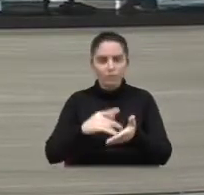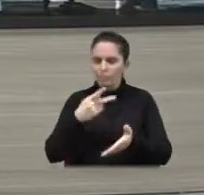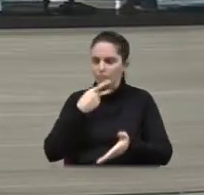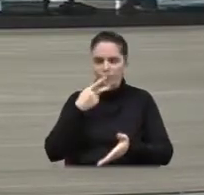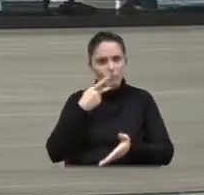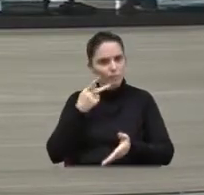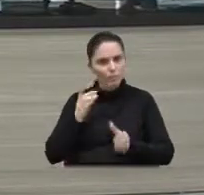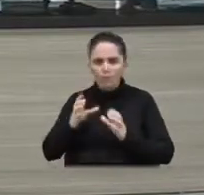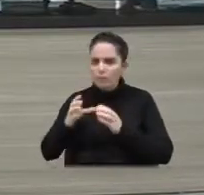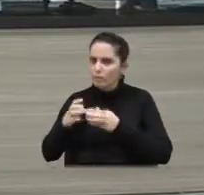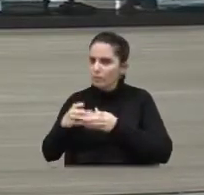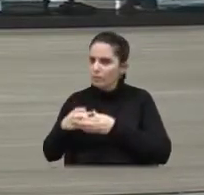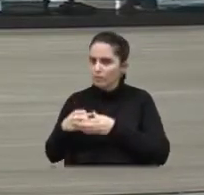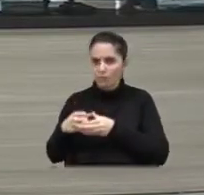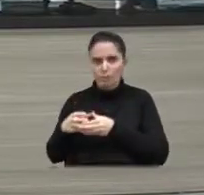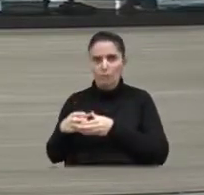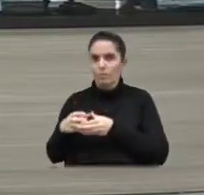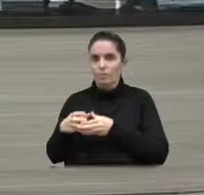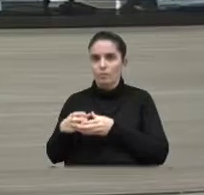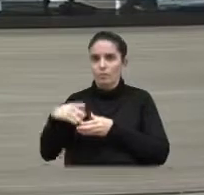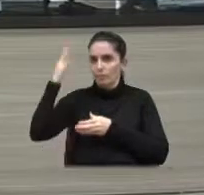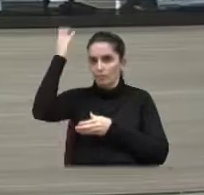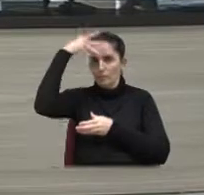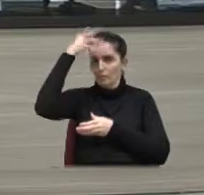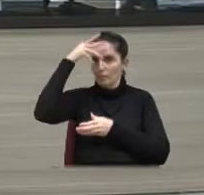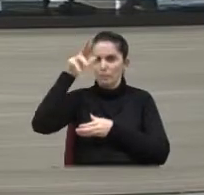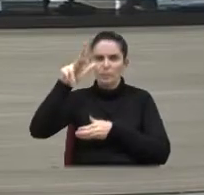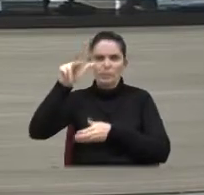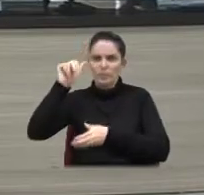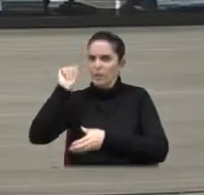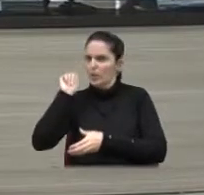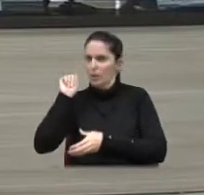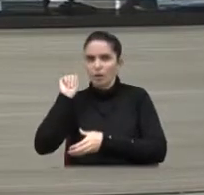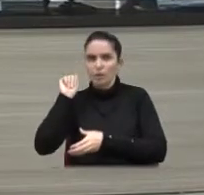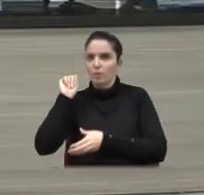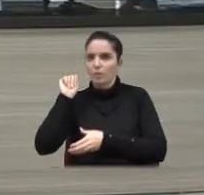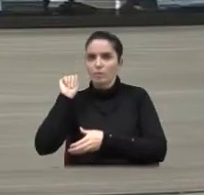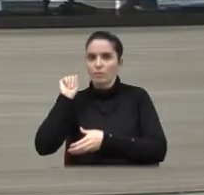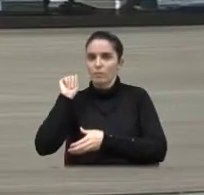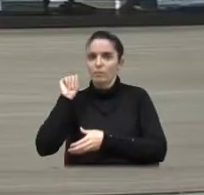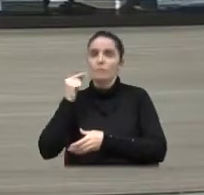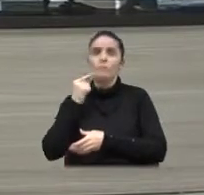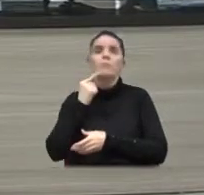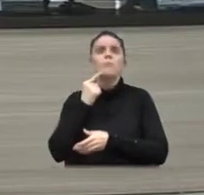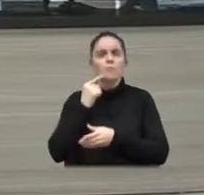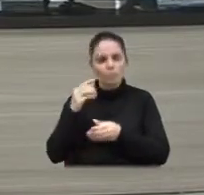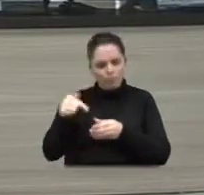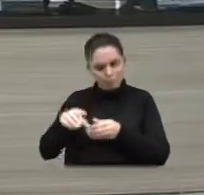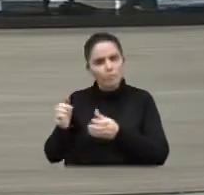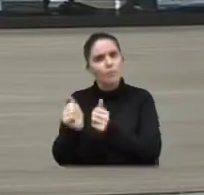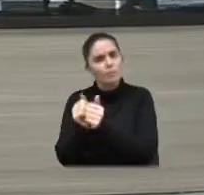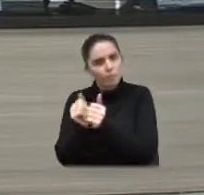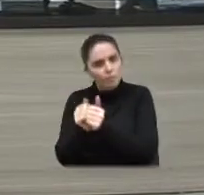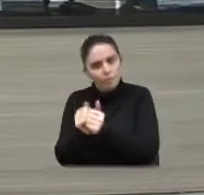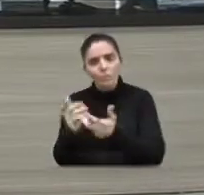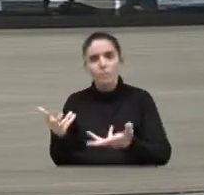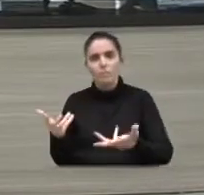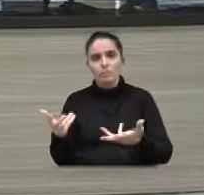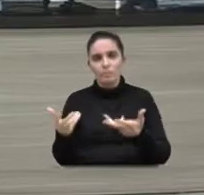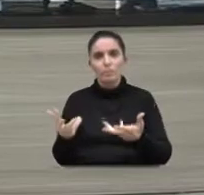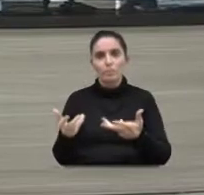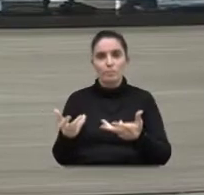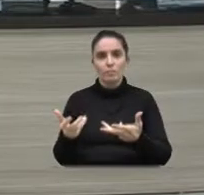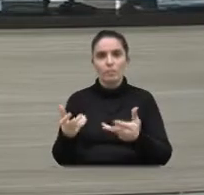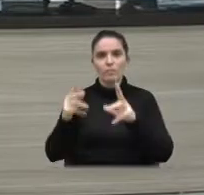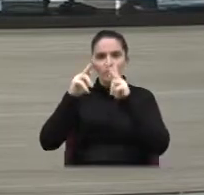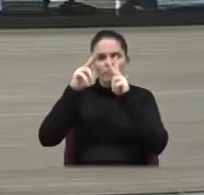da comissão. E nunca falarei, porque faço parte e vou fazer por onde dessa comissão ser